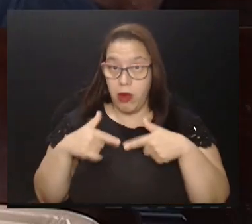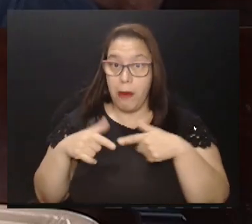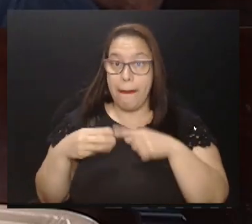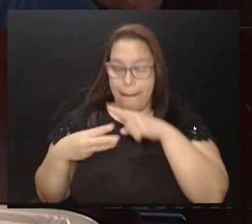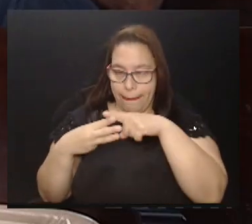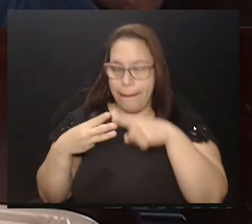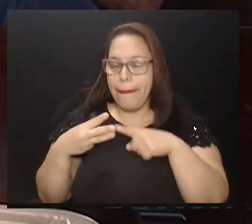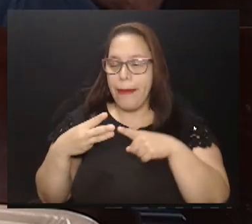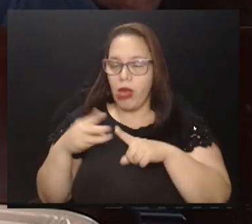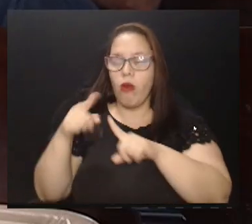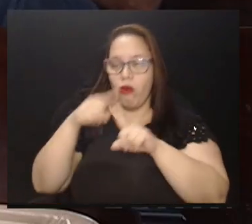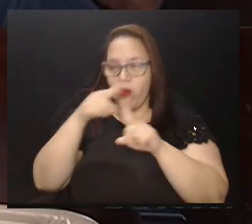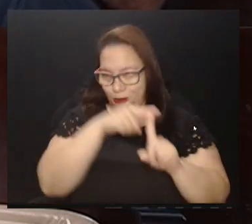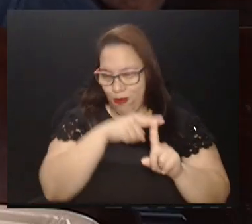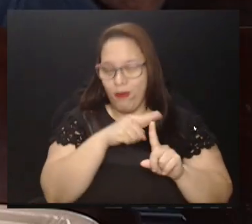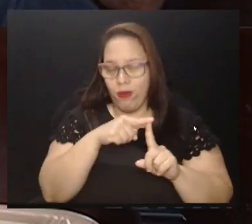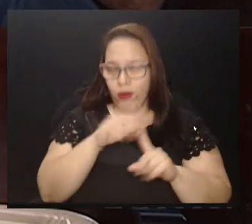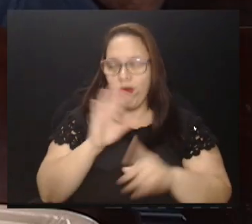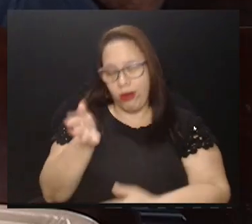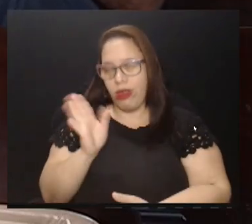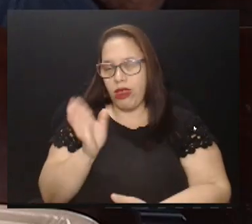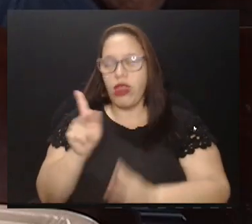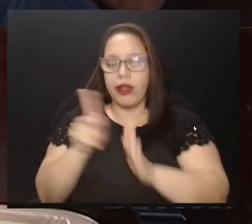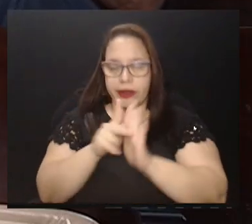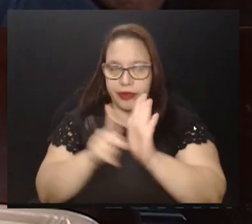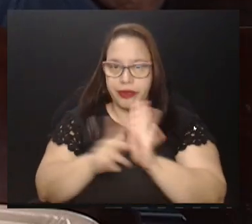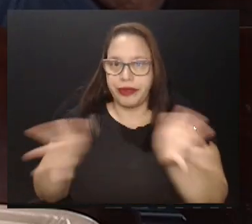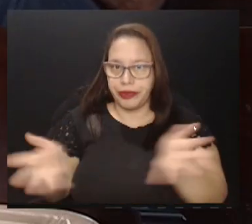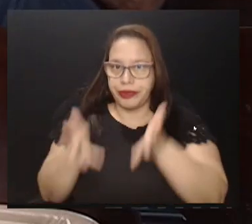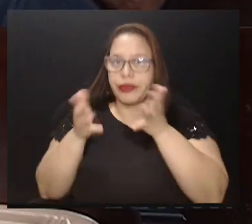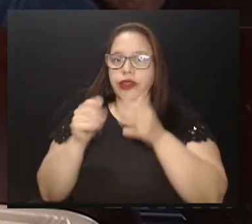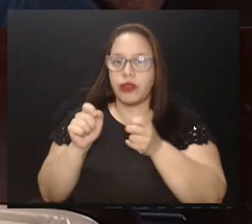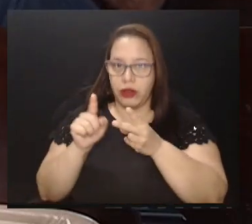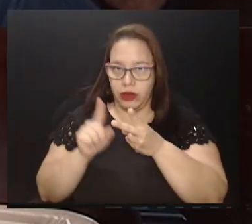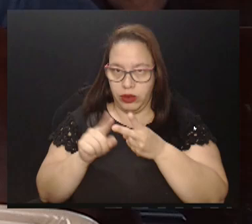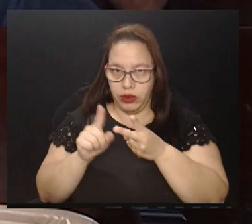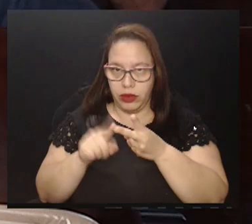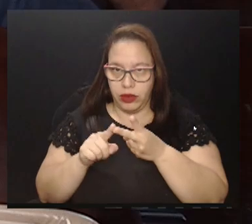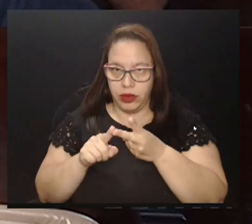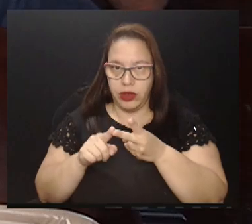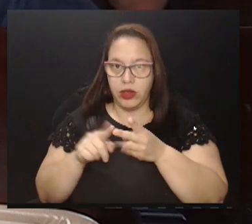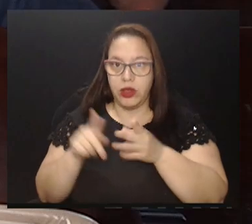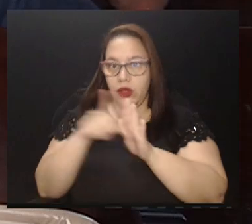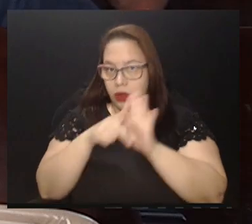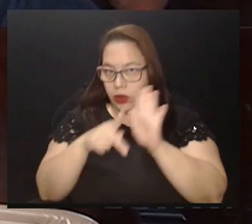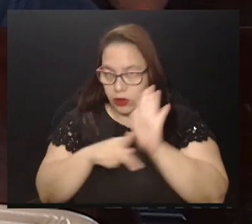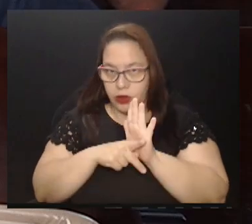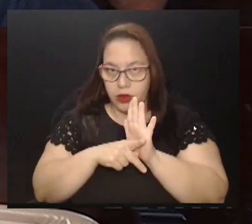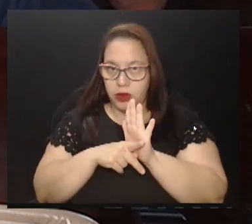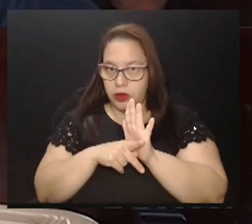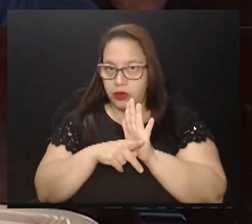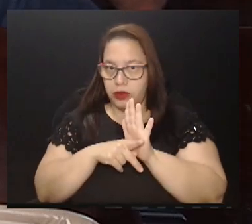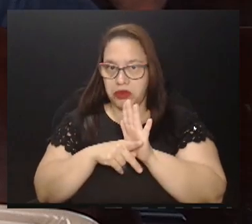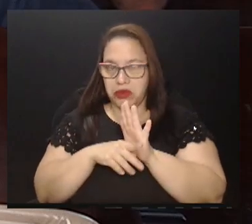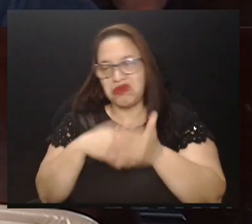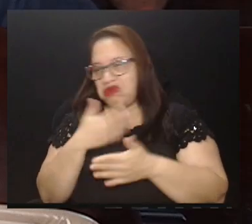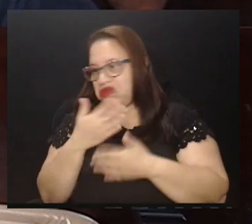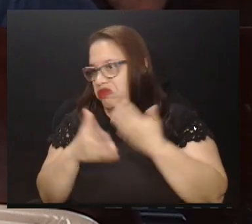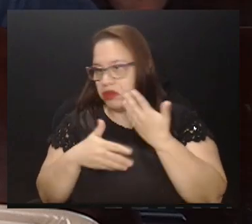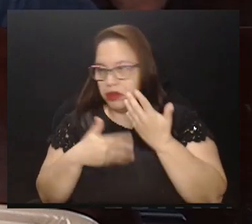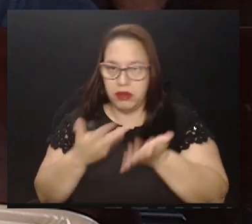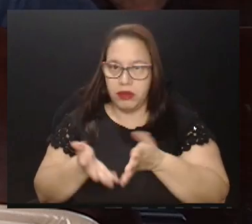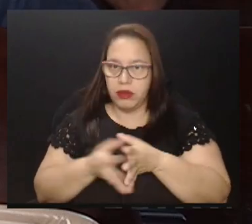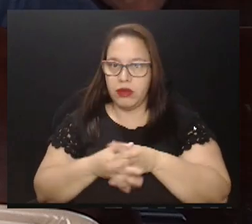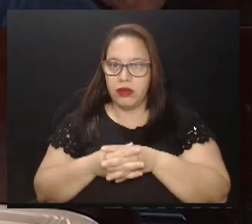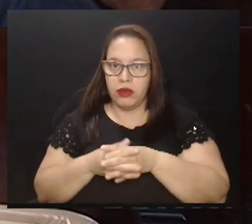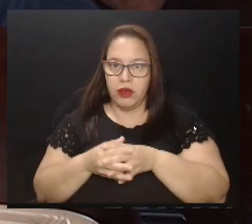tá? Projetos de encomenda eu faço, né? Projetos que são subjetivos e que assim surgem de